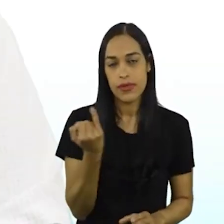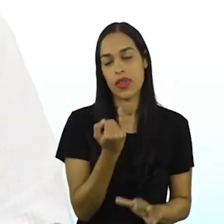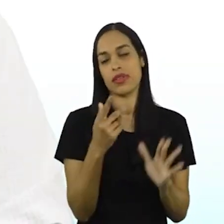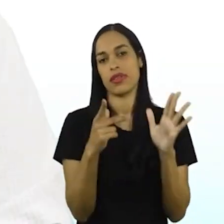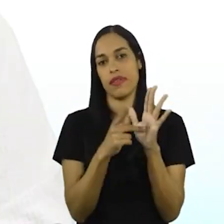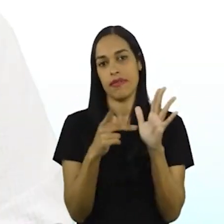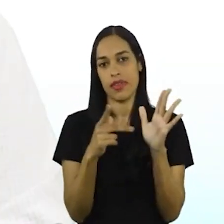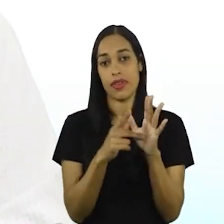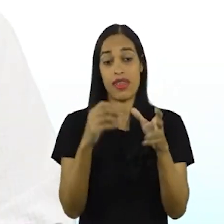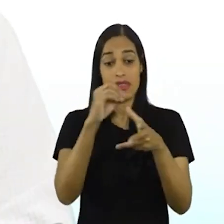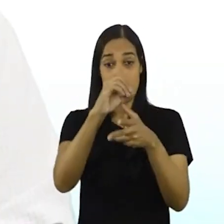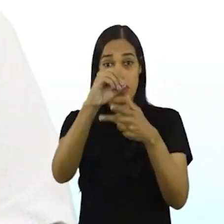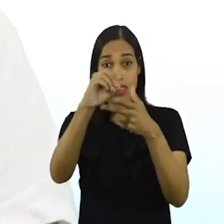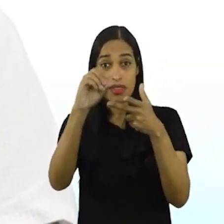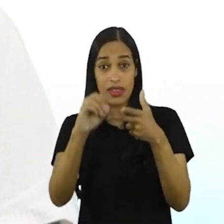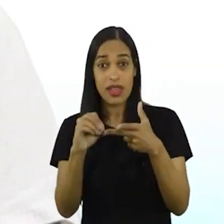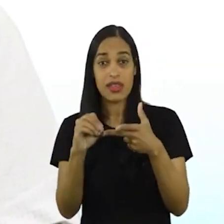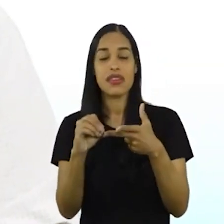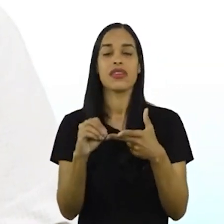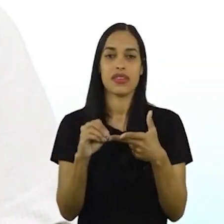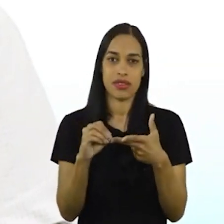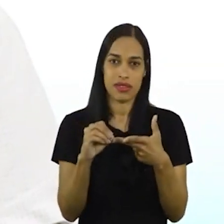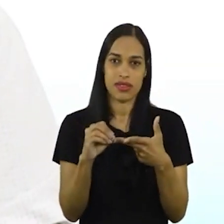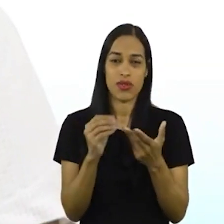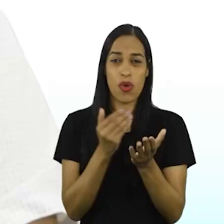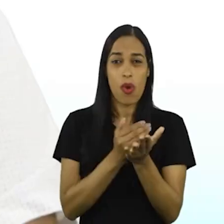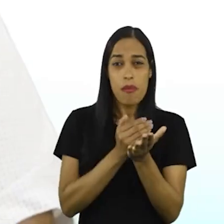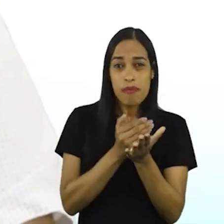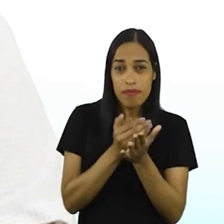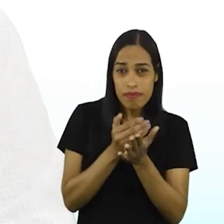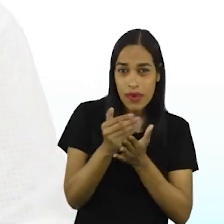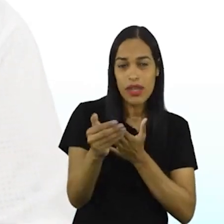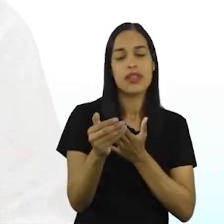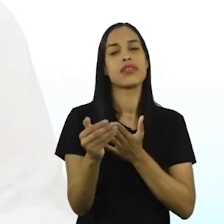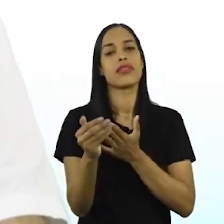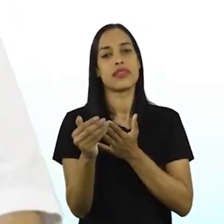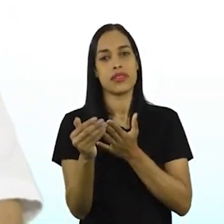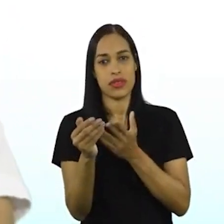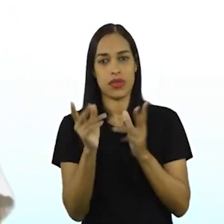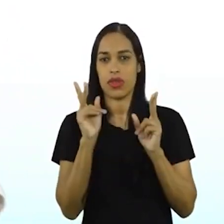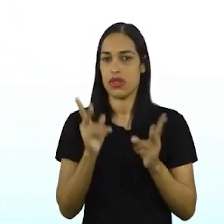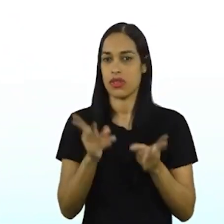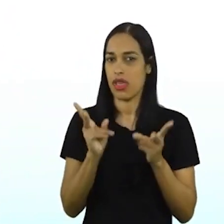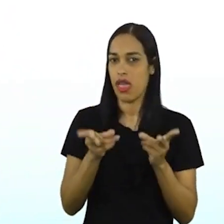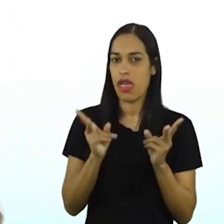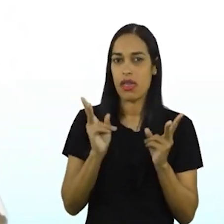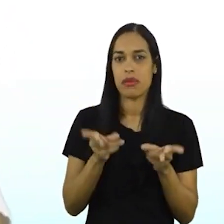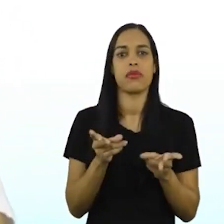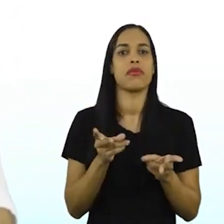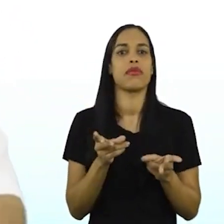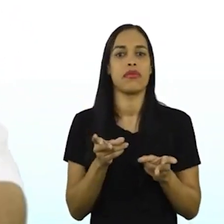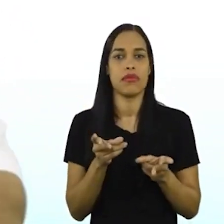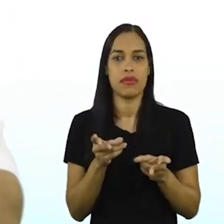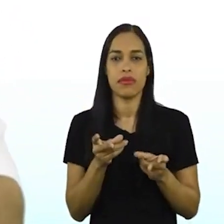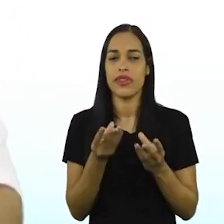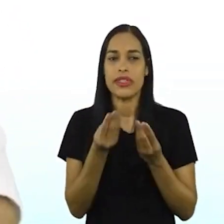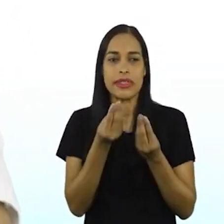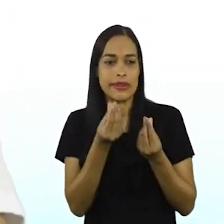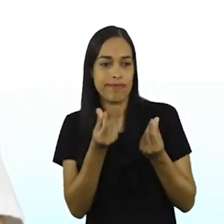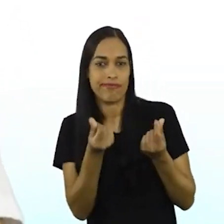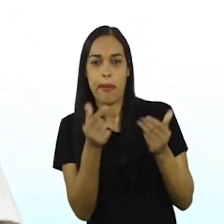são importantíssimas, porque o Enem, no começo, né, eles colocavam questões